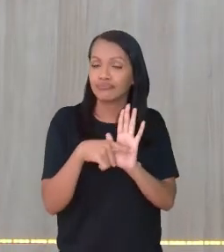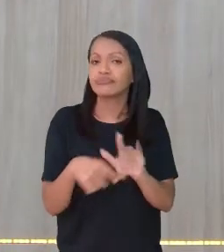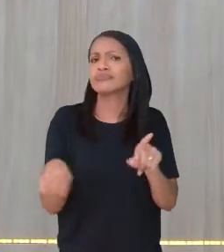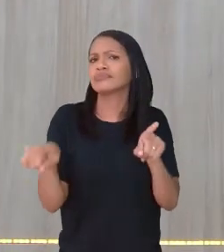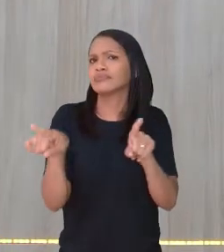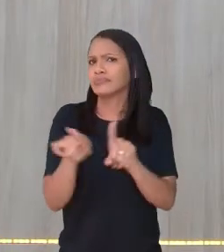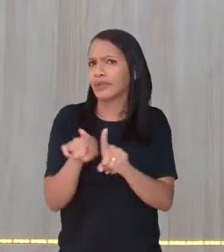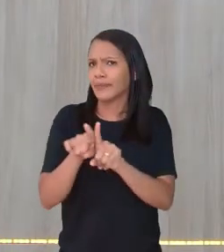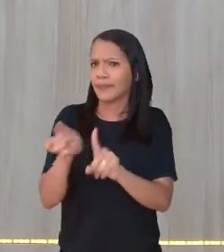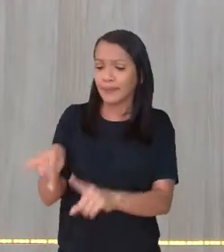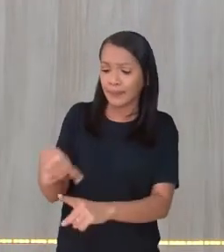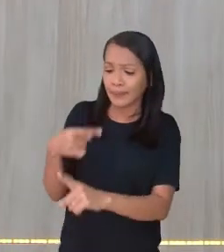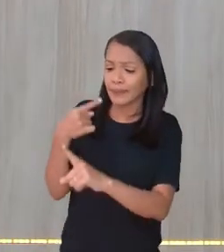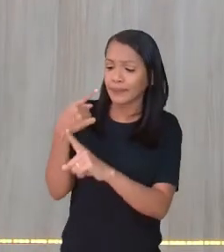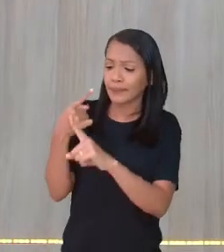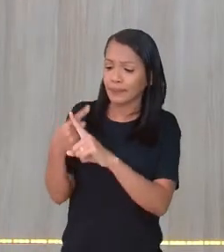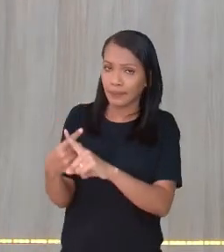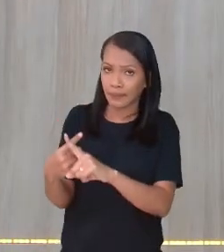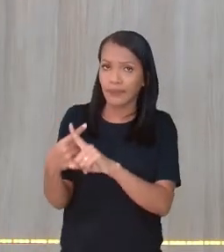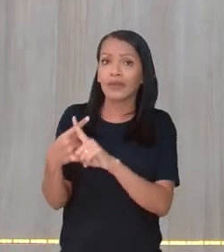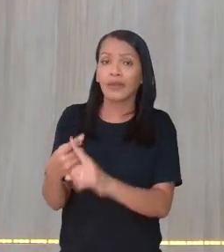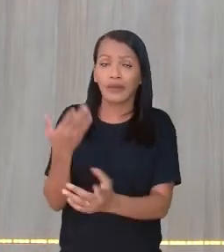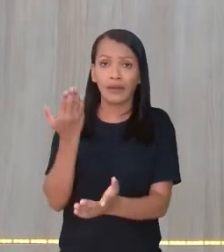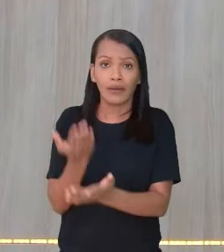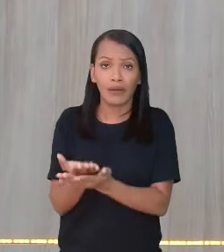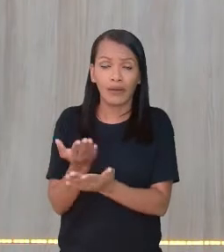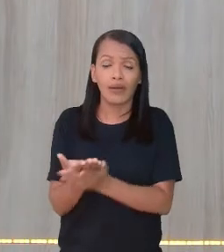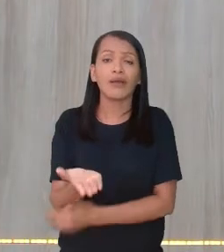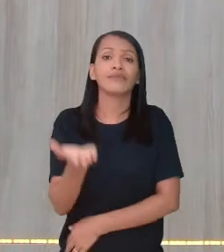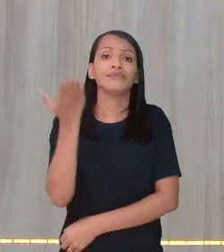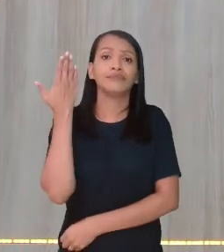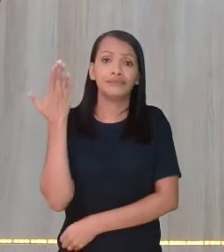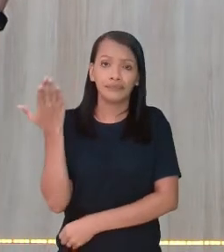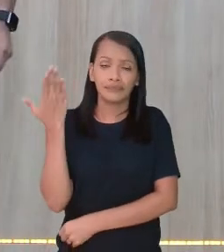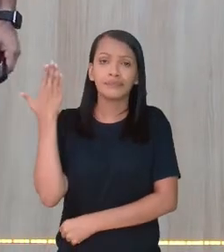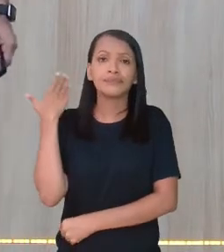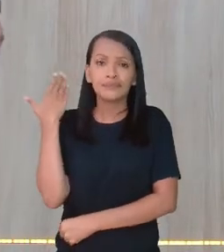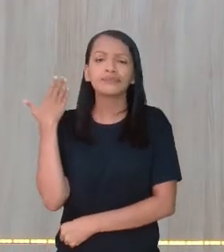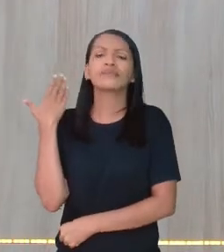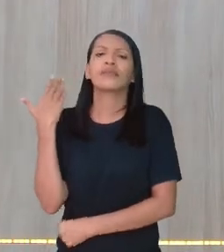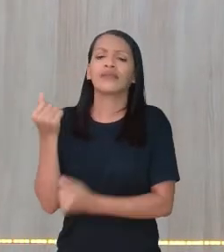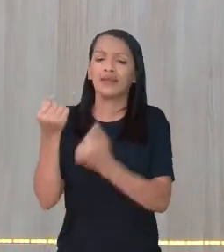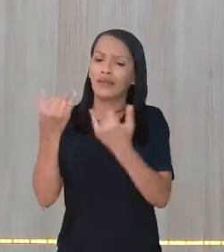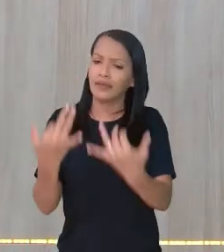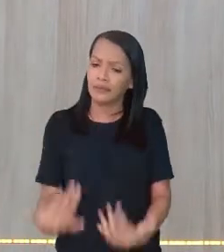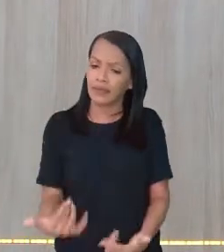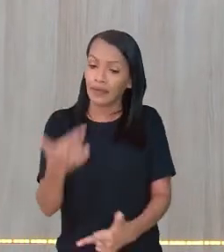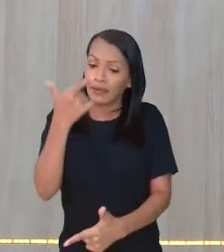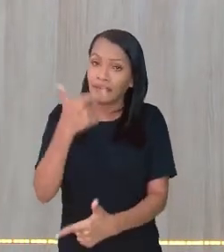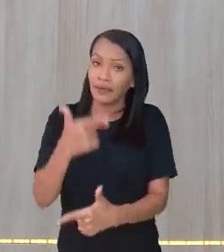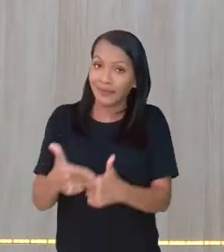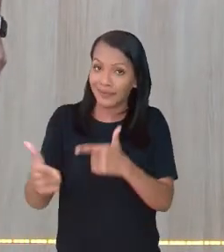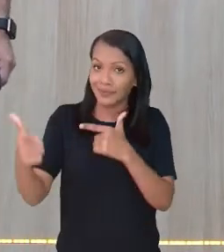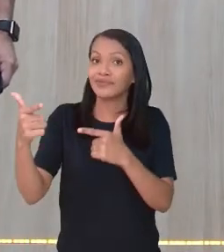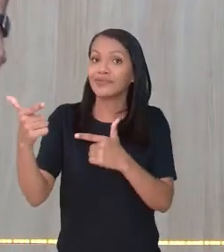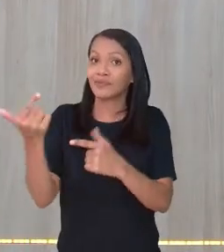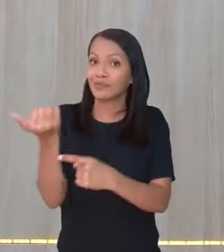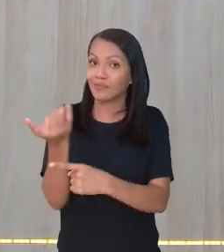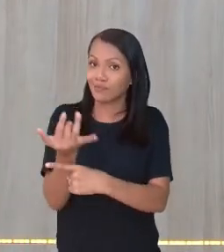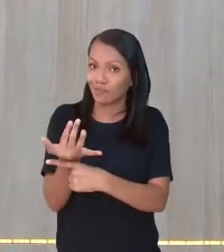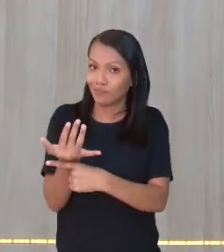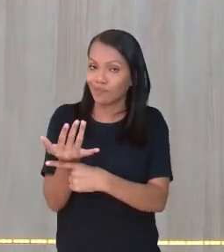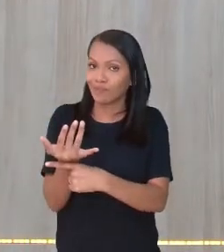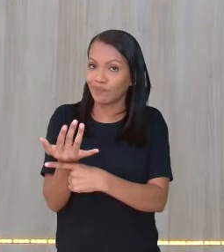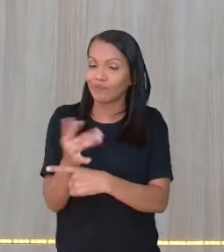multiplicação, certo? E na aula passada a gente falou sobre a divisão dessas frações.